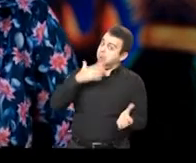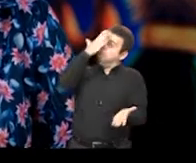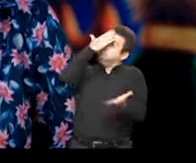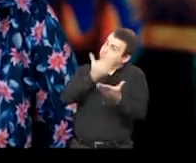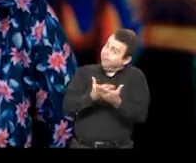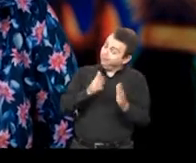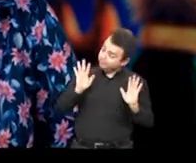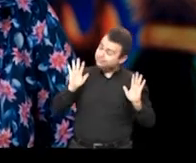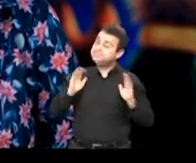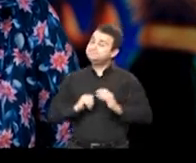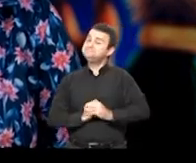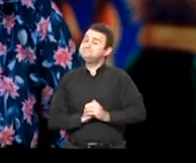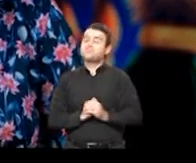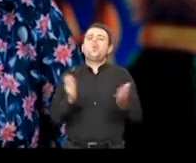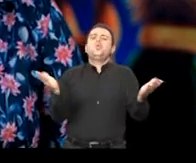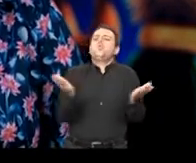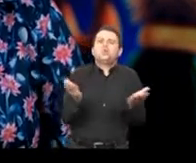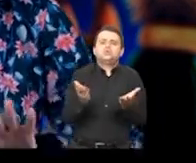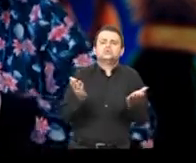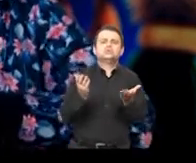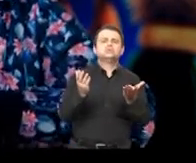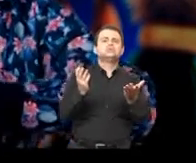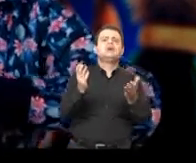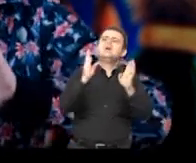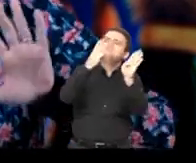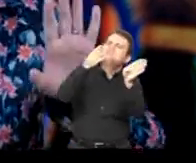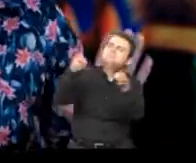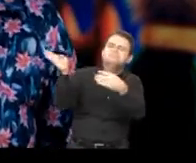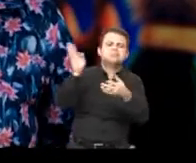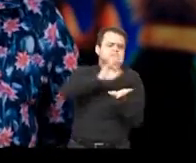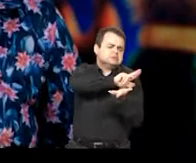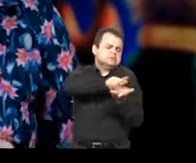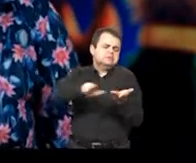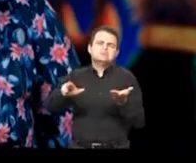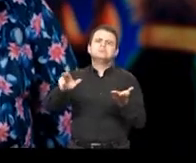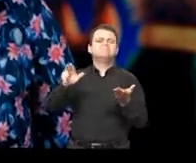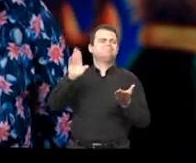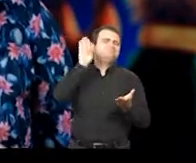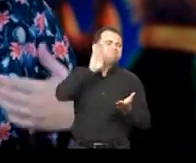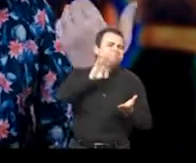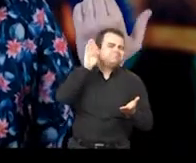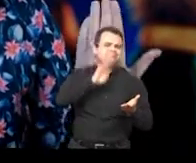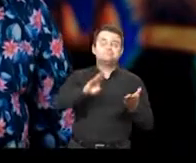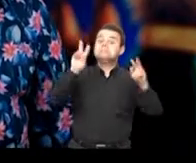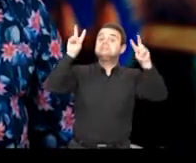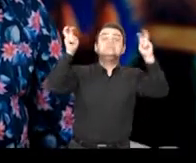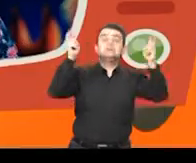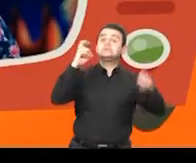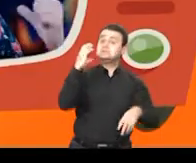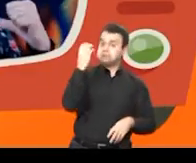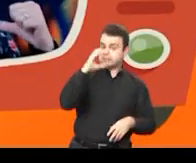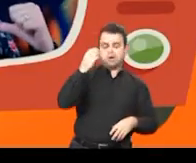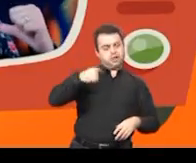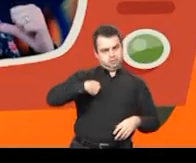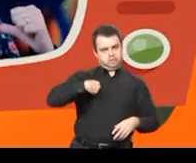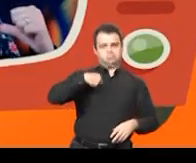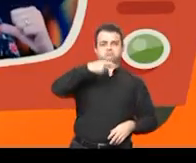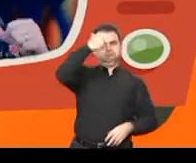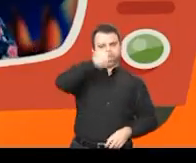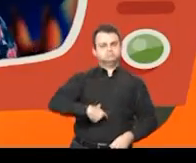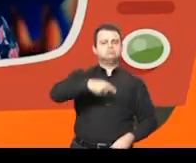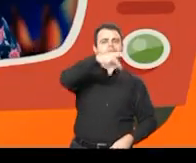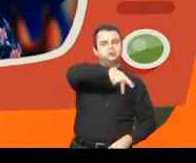Quero acreditar que sim, hein? Hoje as aulas serão demais. Falaremos um pouco de ciências. Eu,